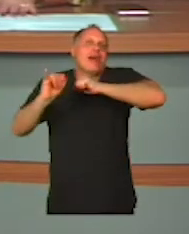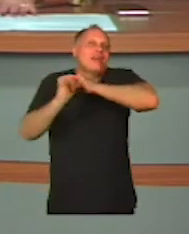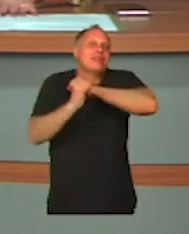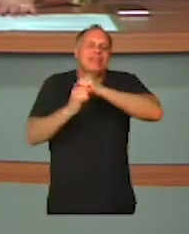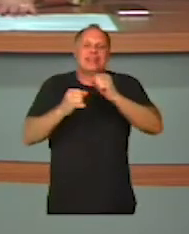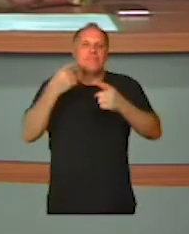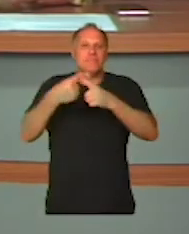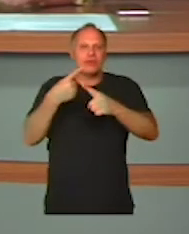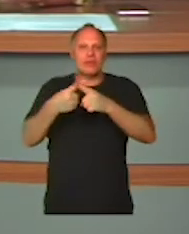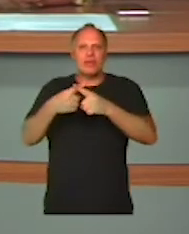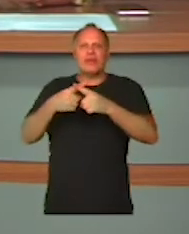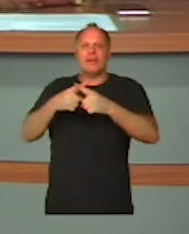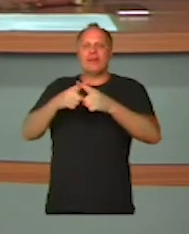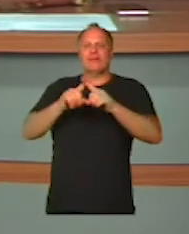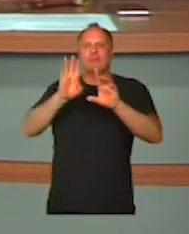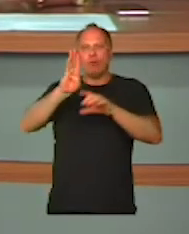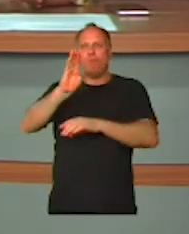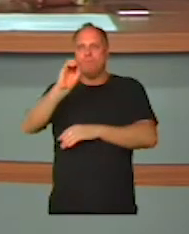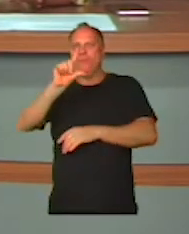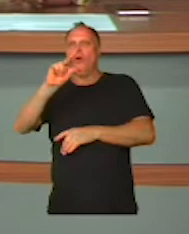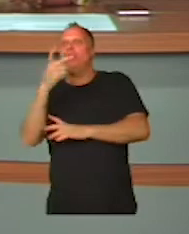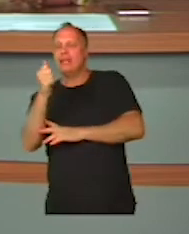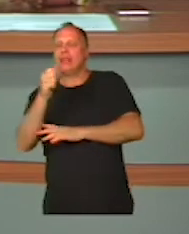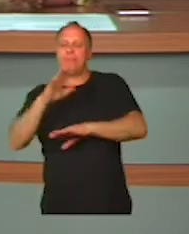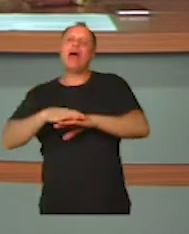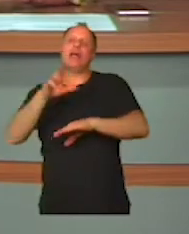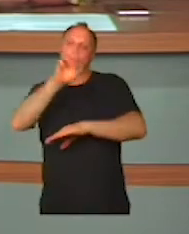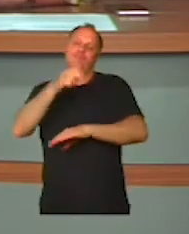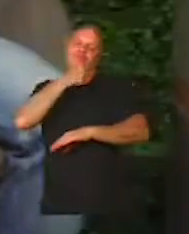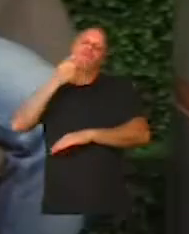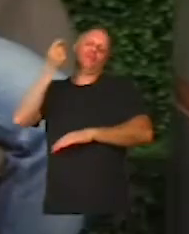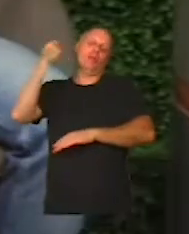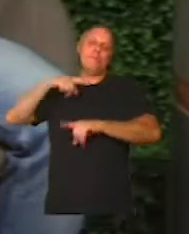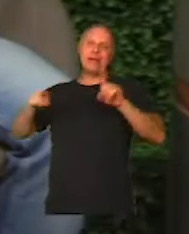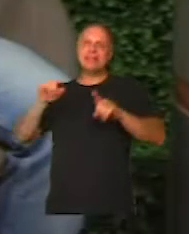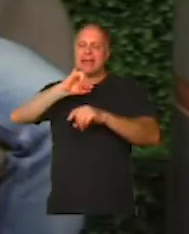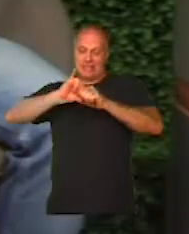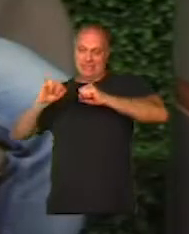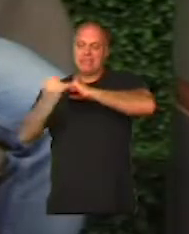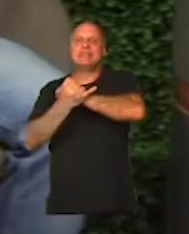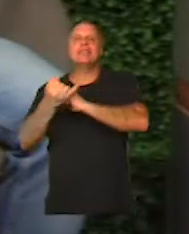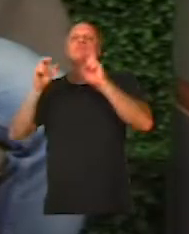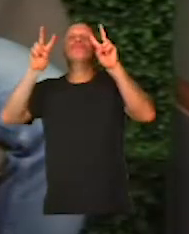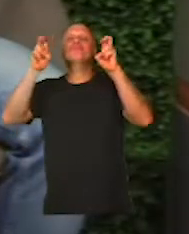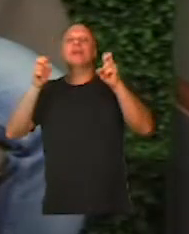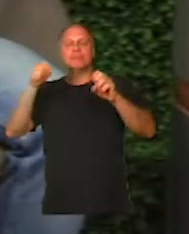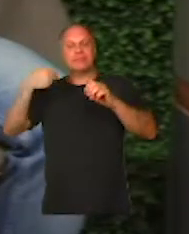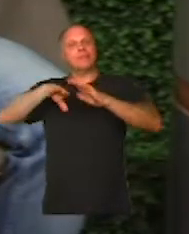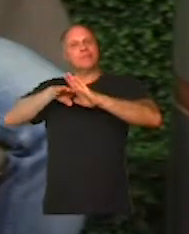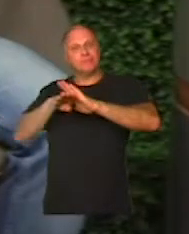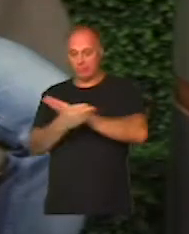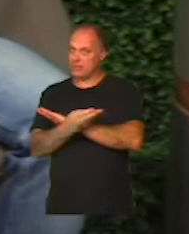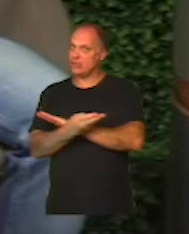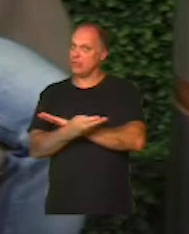Que o Bodas a gente já conhece, ele já existe há mais tempo, mas A Ilha ele é mais recente. Pelo sim, a ilha foi uma adaptação. Assim, eu tive que adaptar.